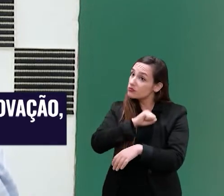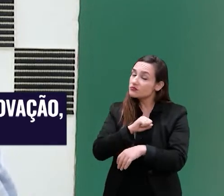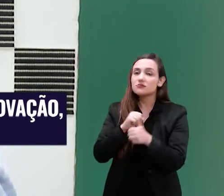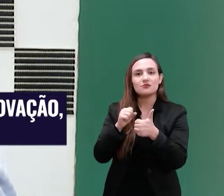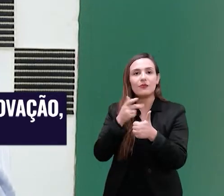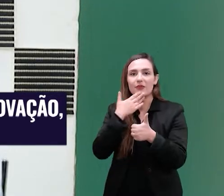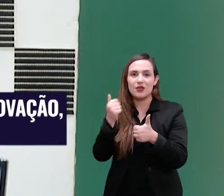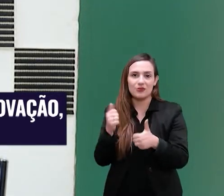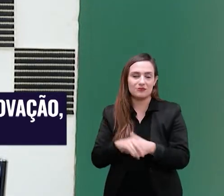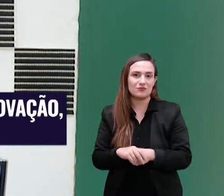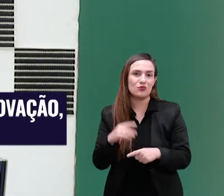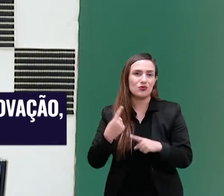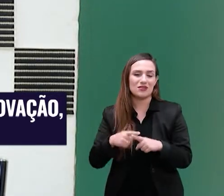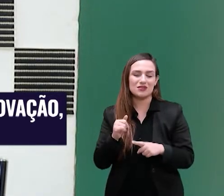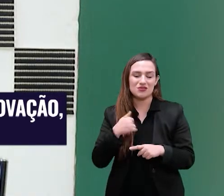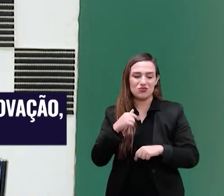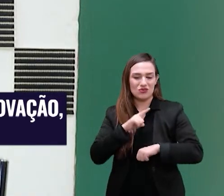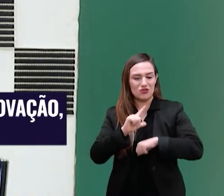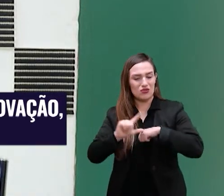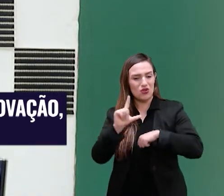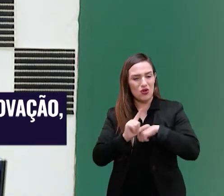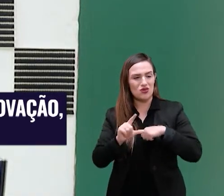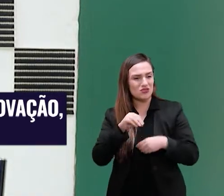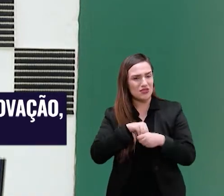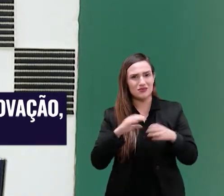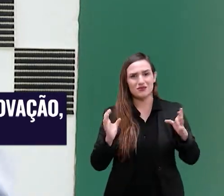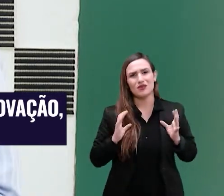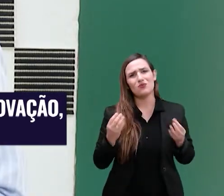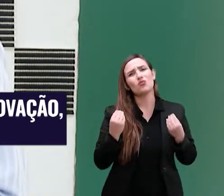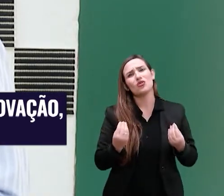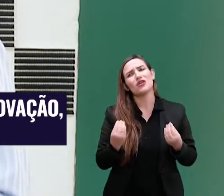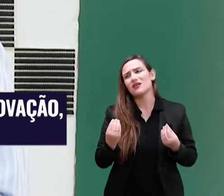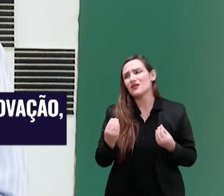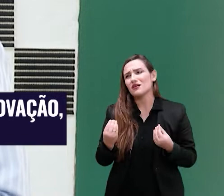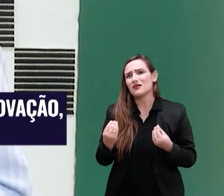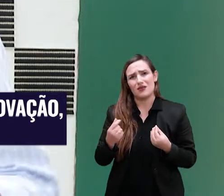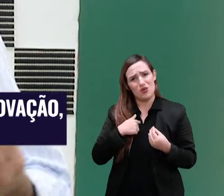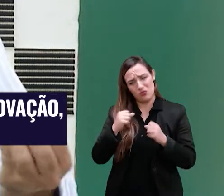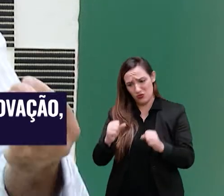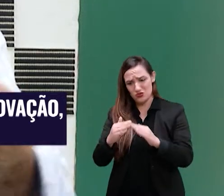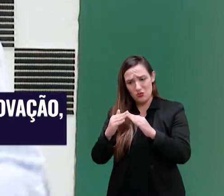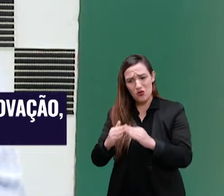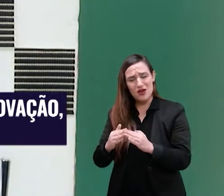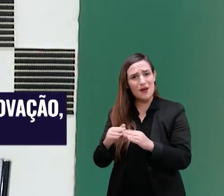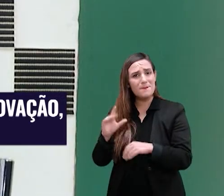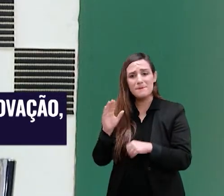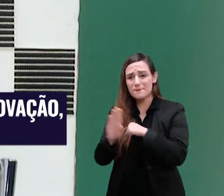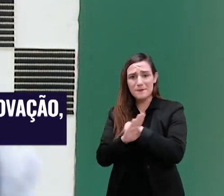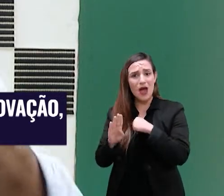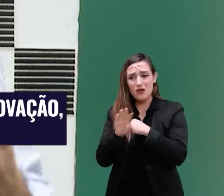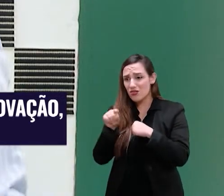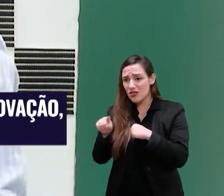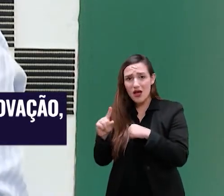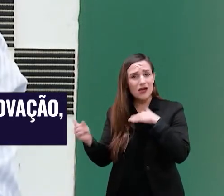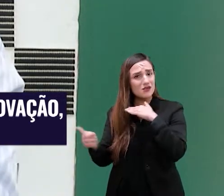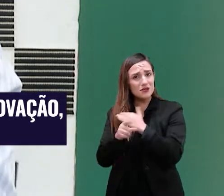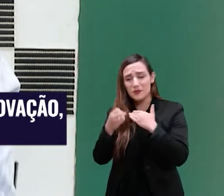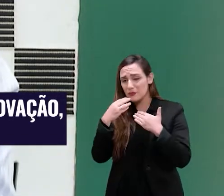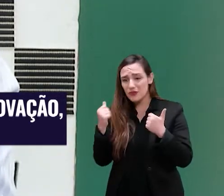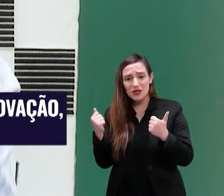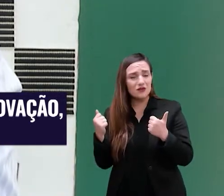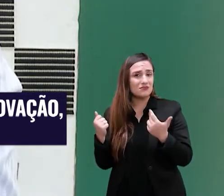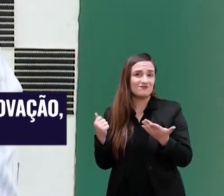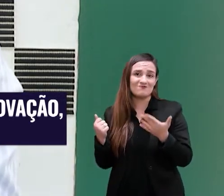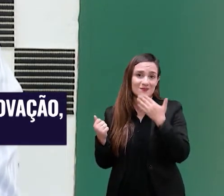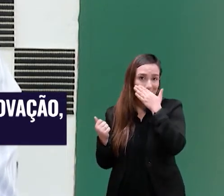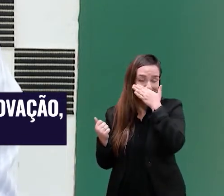porque se eu tenho um negócio no centro, por que é que eu não vou me reposicionar num bairro? Por que é que eu não vou crescer e ampliar a minha rede de